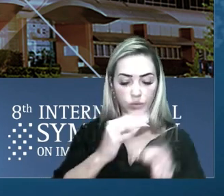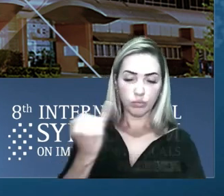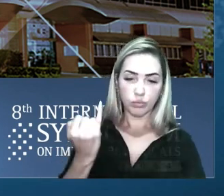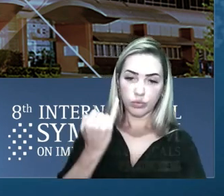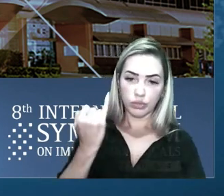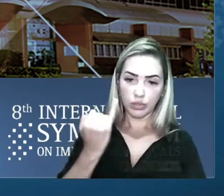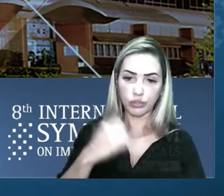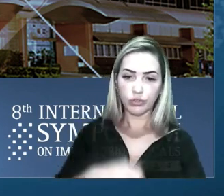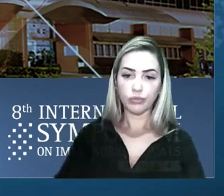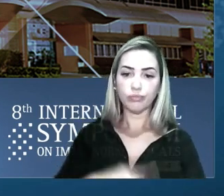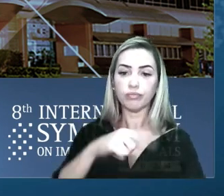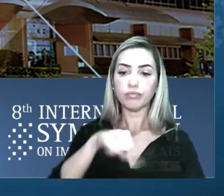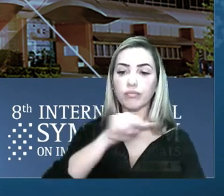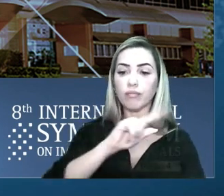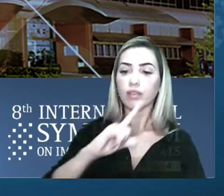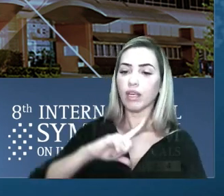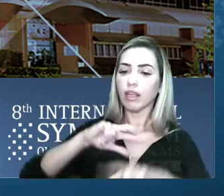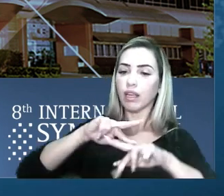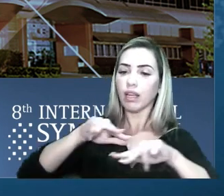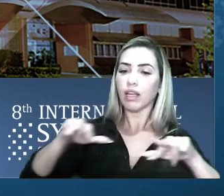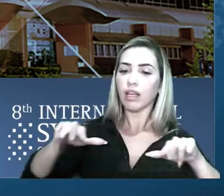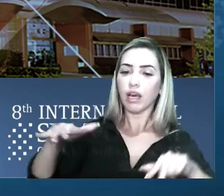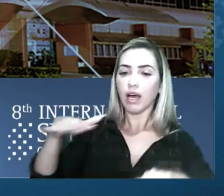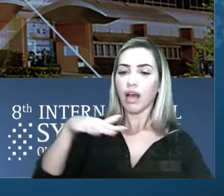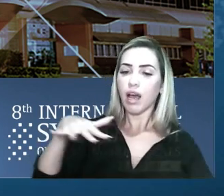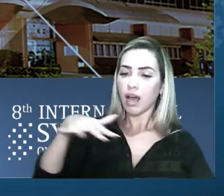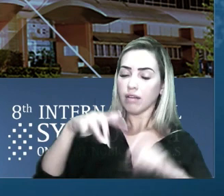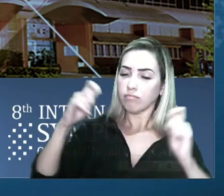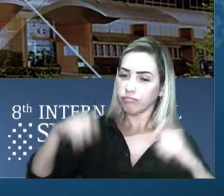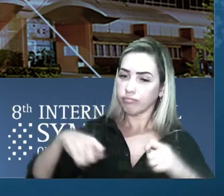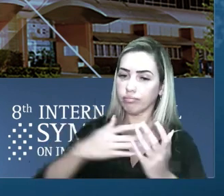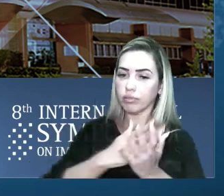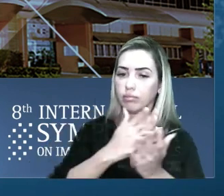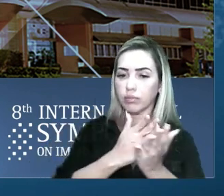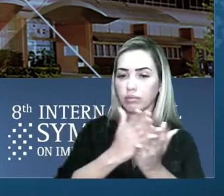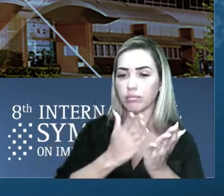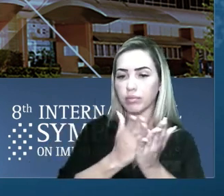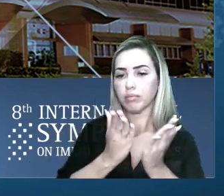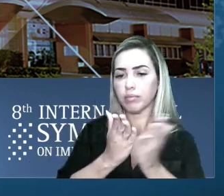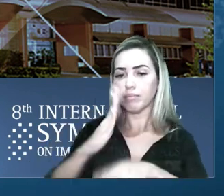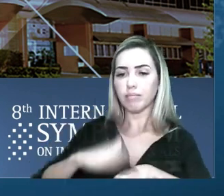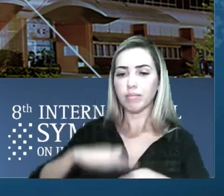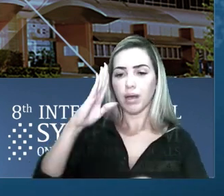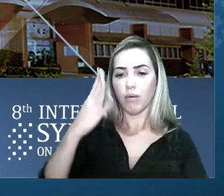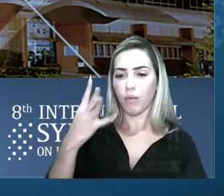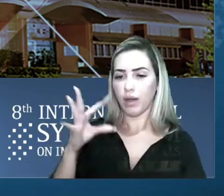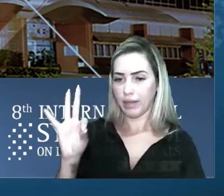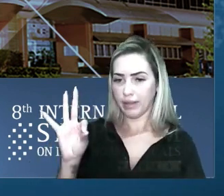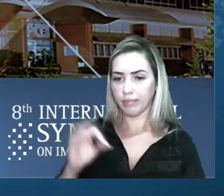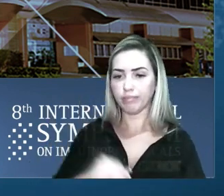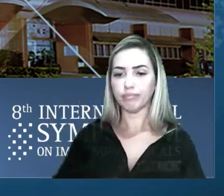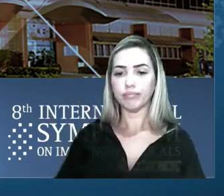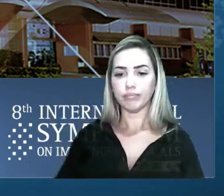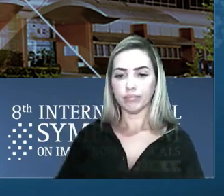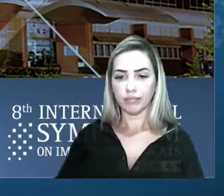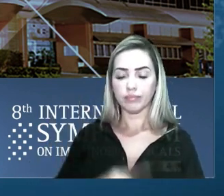têm diversas áreas de competência, são mais de 40 áreas, e nós